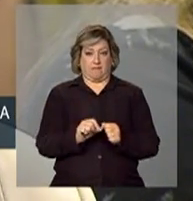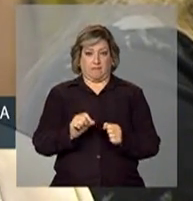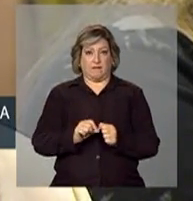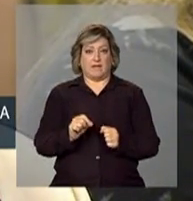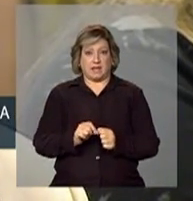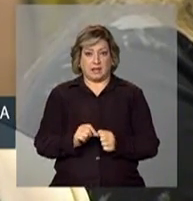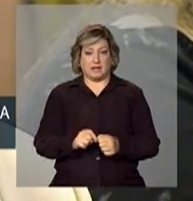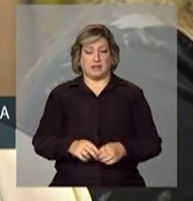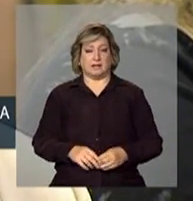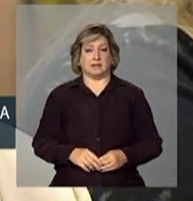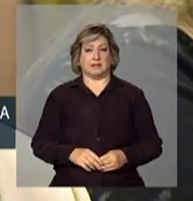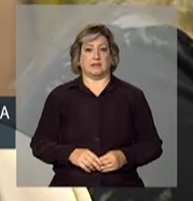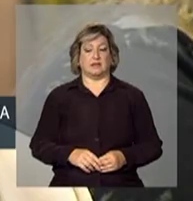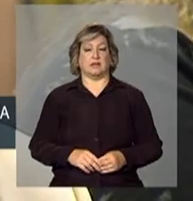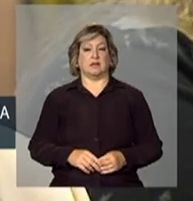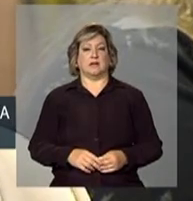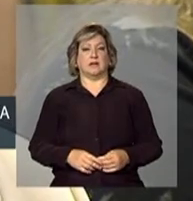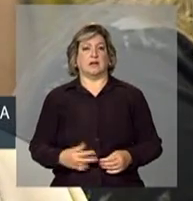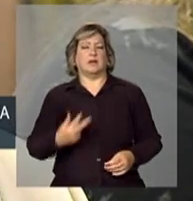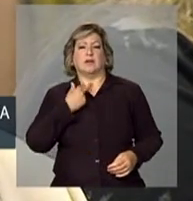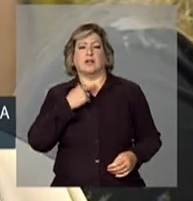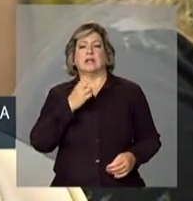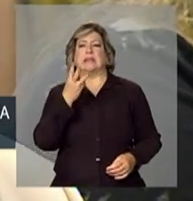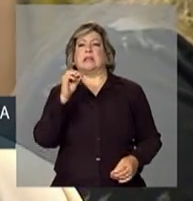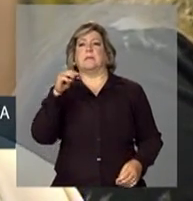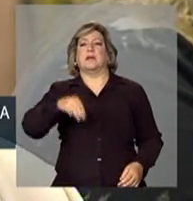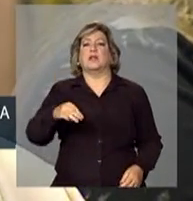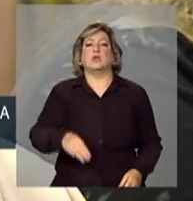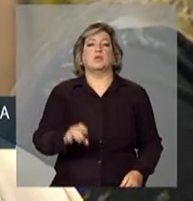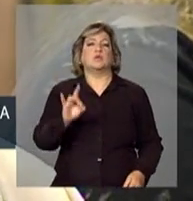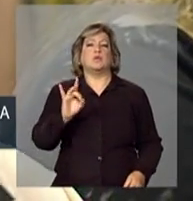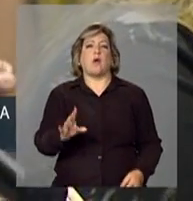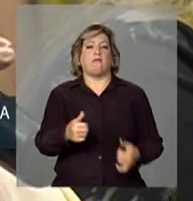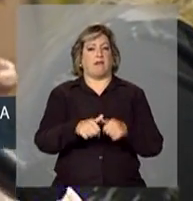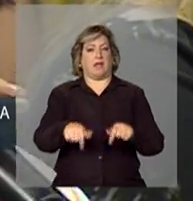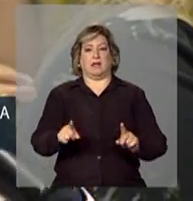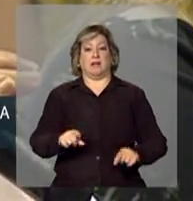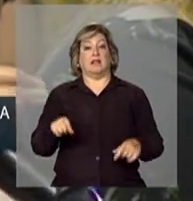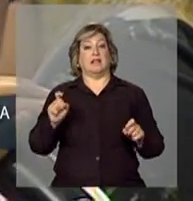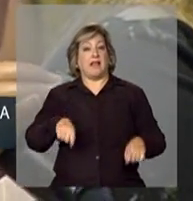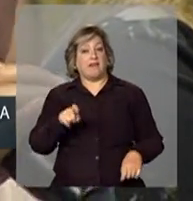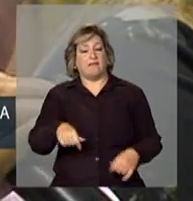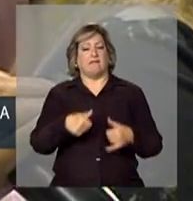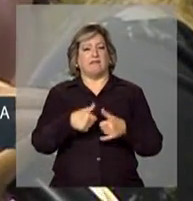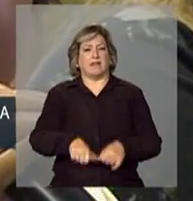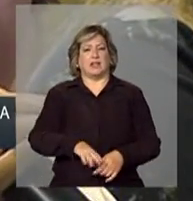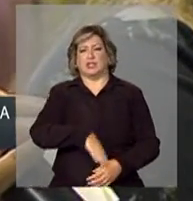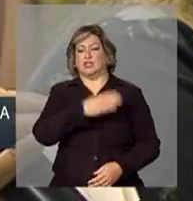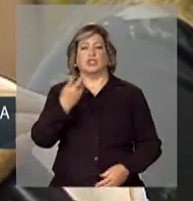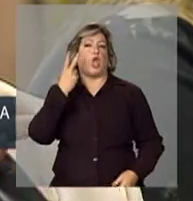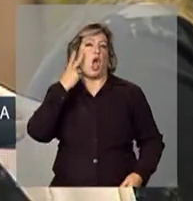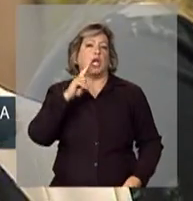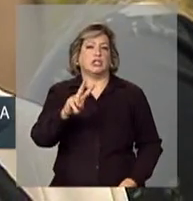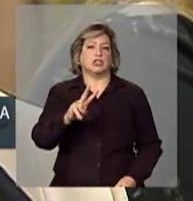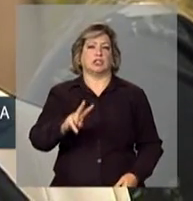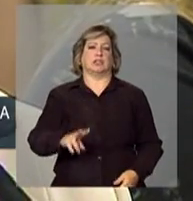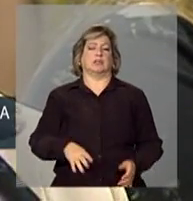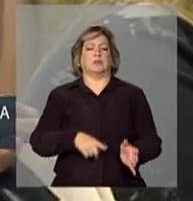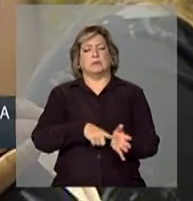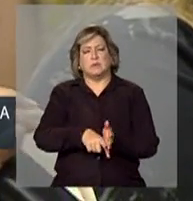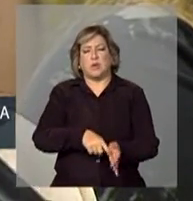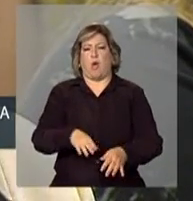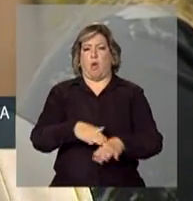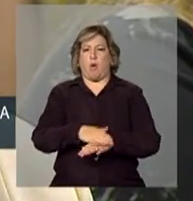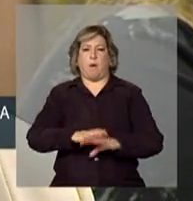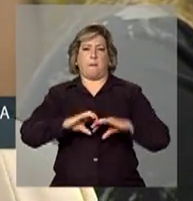a doutora fez, não era para meia hora a gente ficar aqui, não. A gente deveria ficar pelo menos uns 2 dias. Tá, aí vai dizer assim,